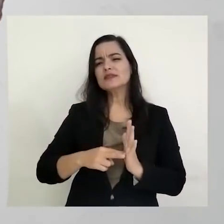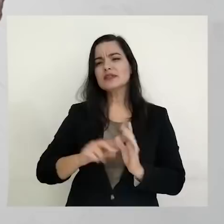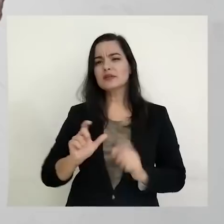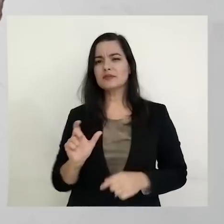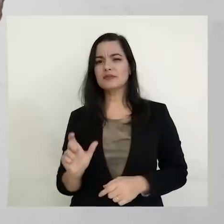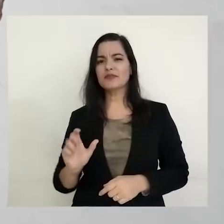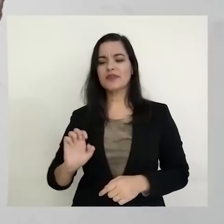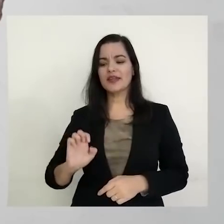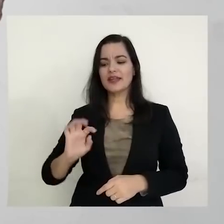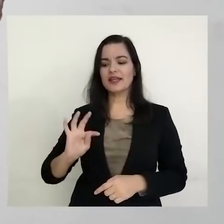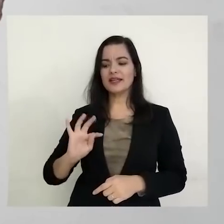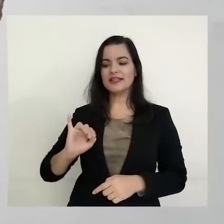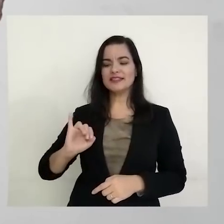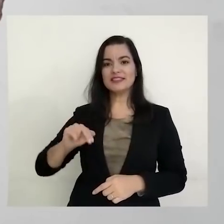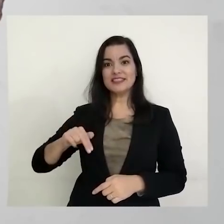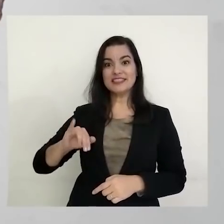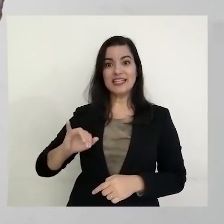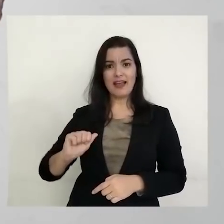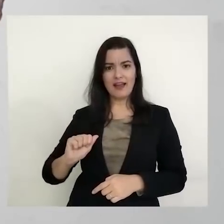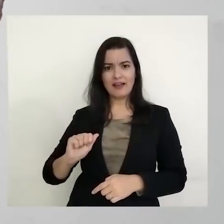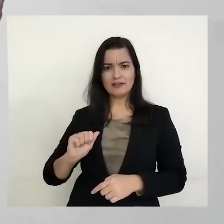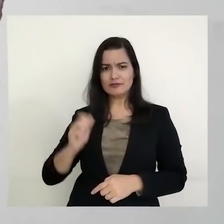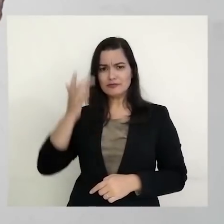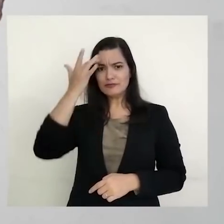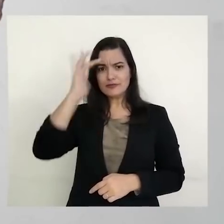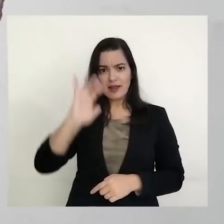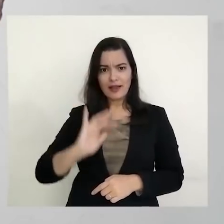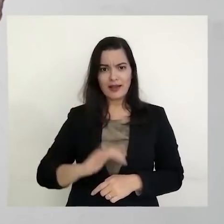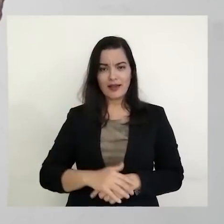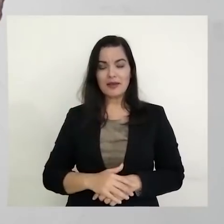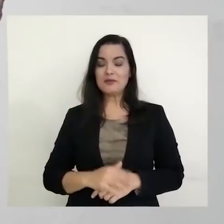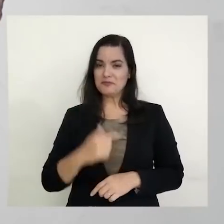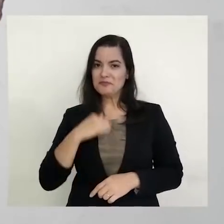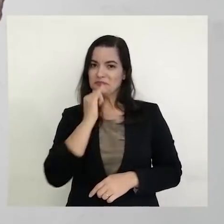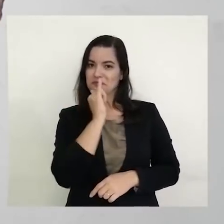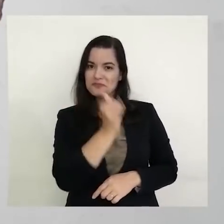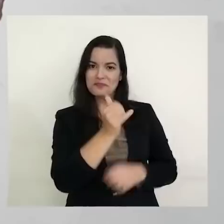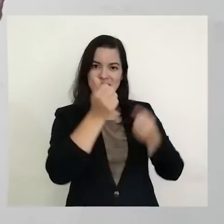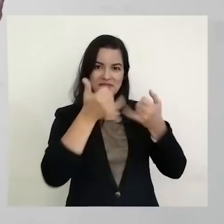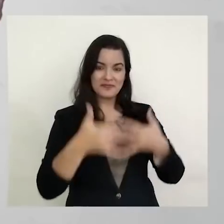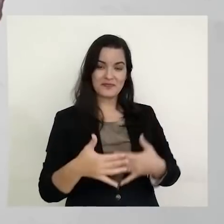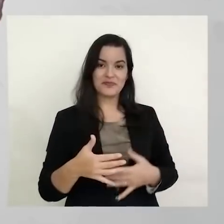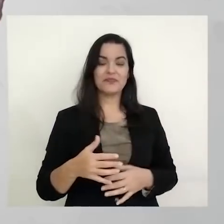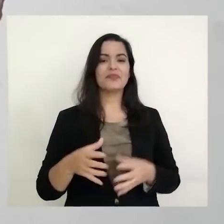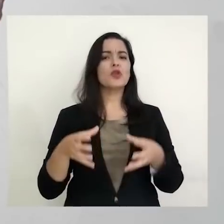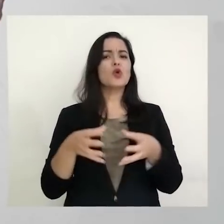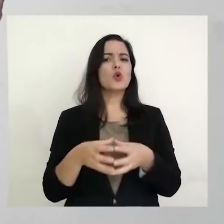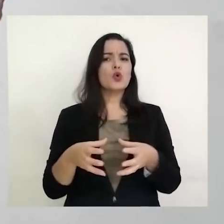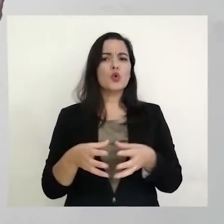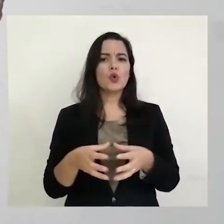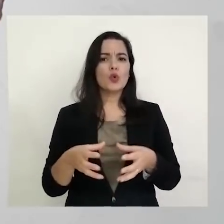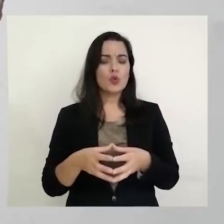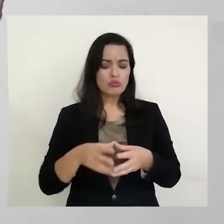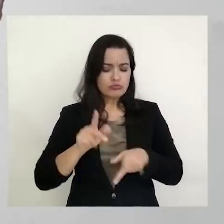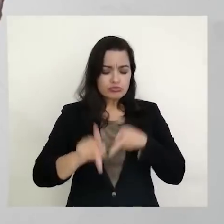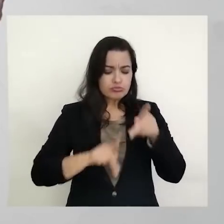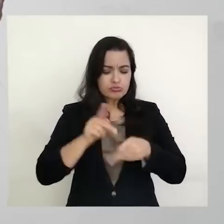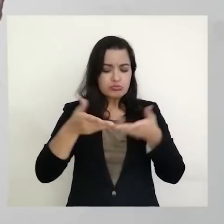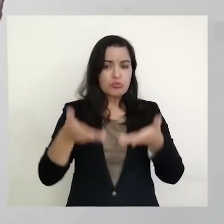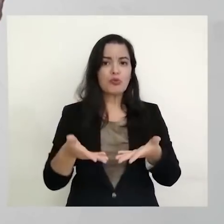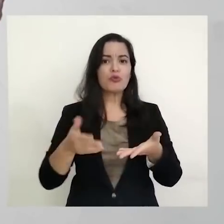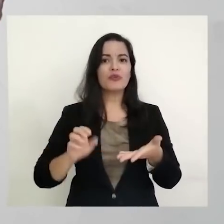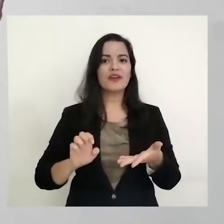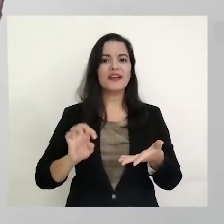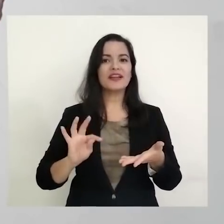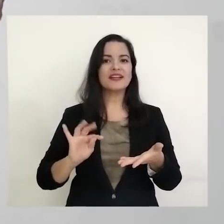palavra etnia? Não? Então eu vou te contar. Uma etnia é um povo. Então,